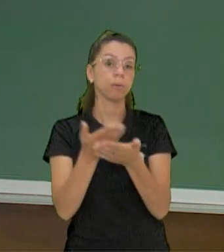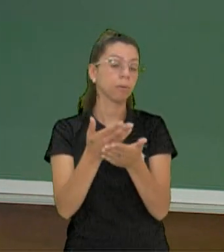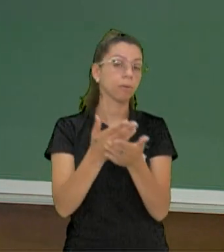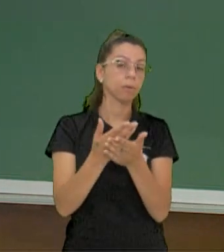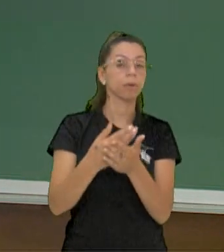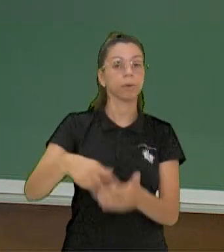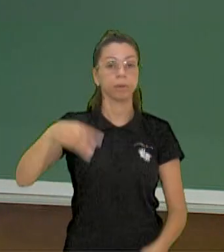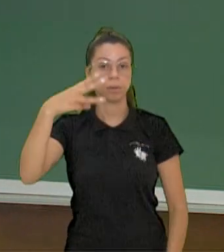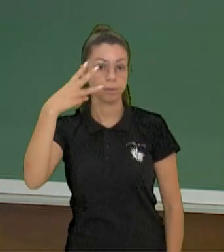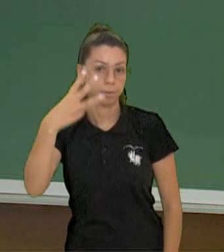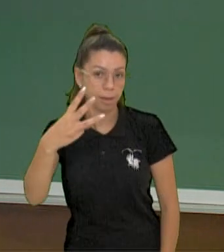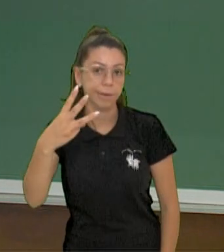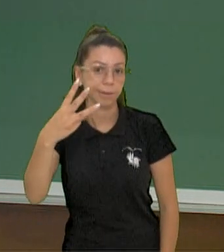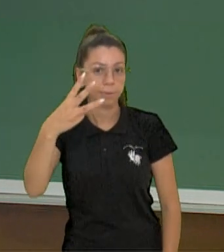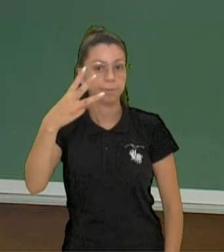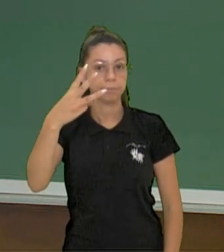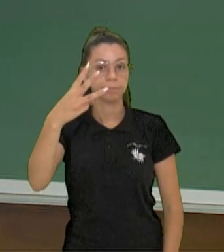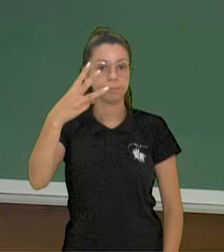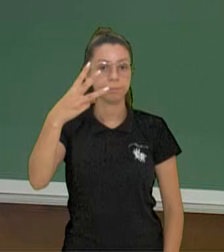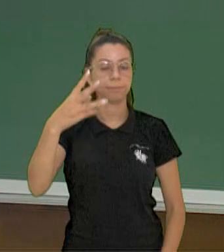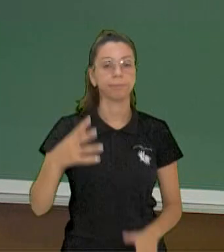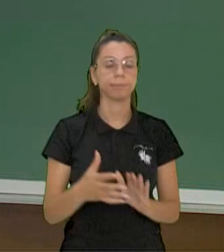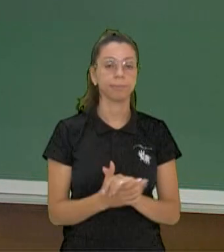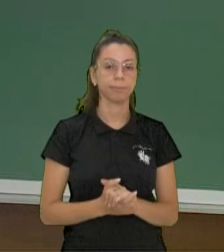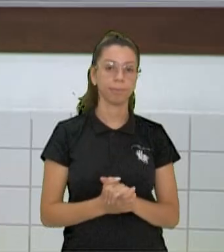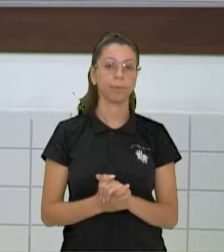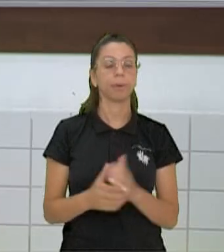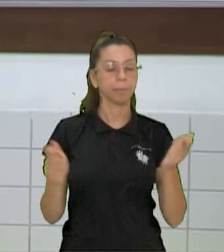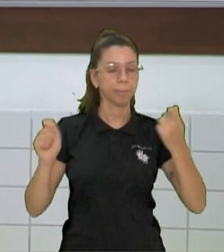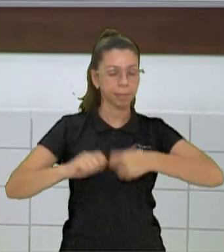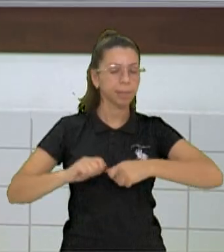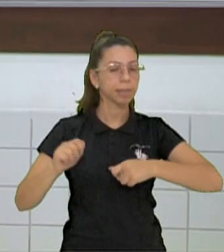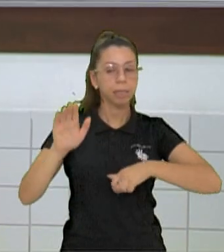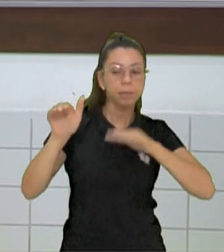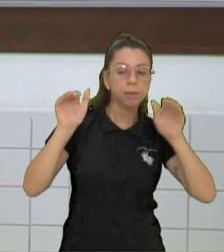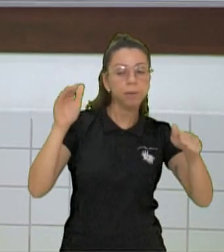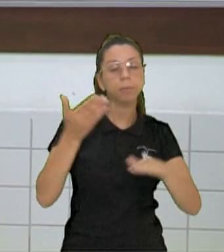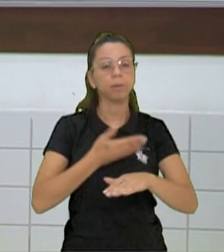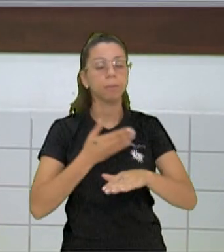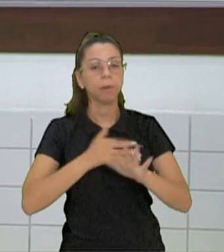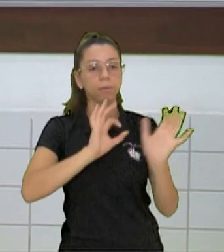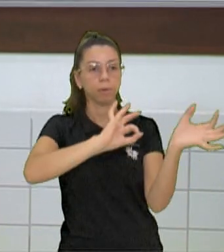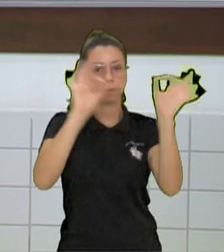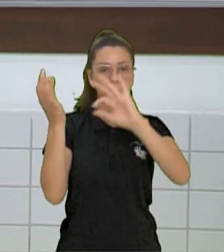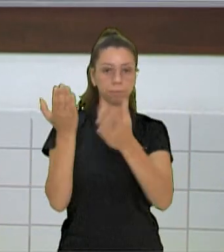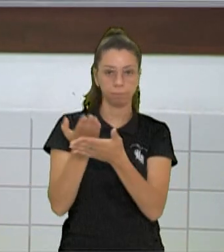aula, parte 3. Então, não fica de fora, chama os amigos e vem assistir a aula.